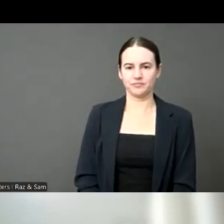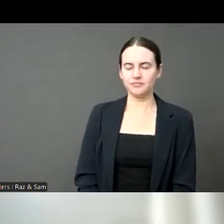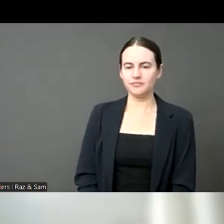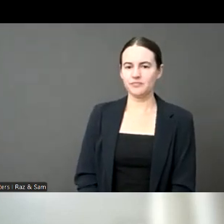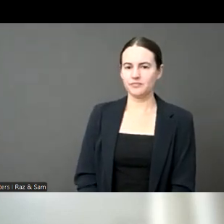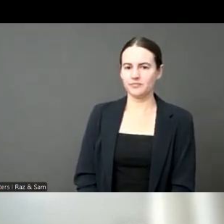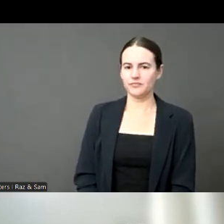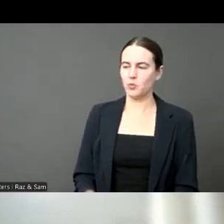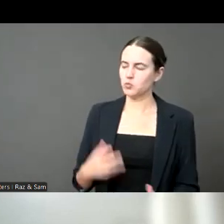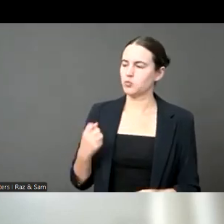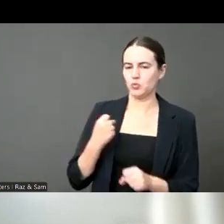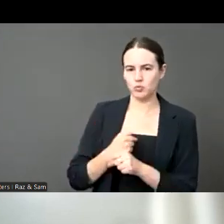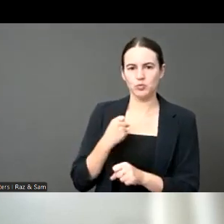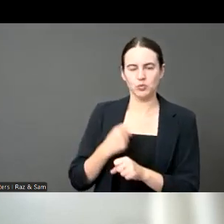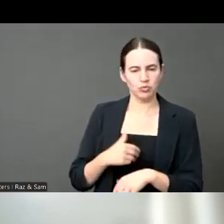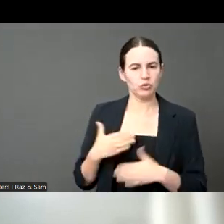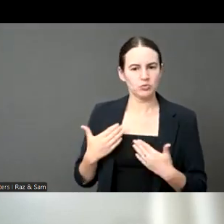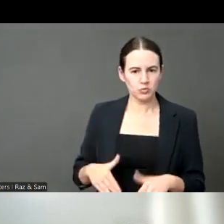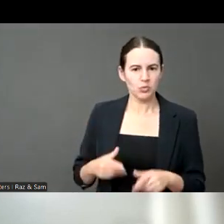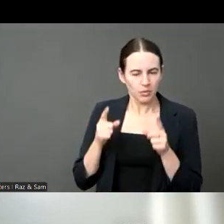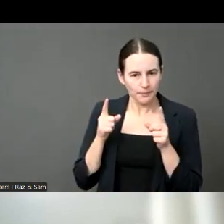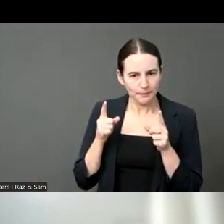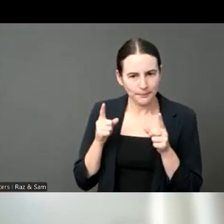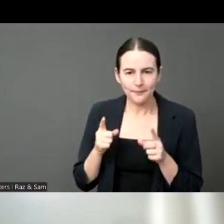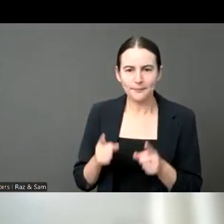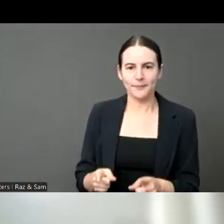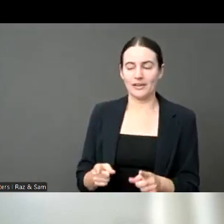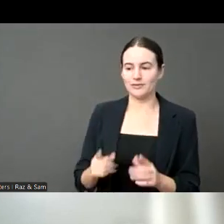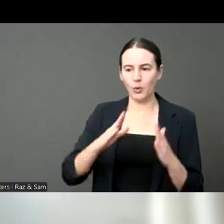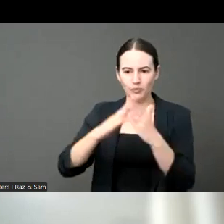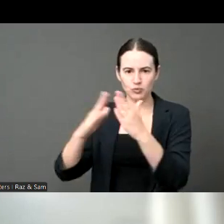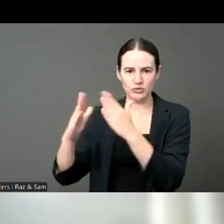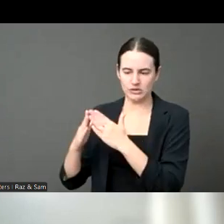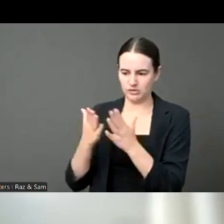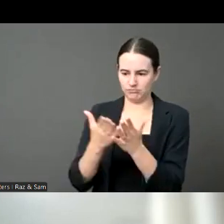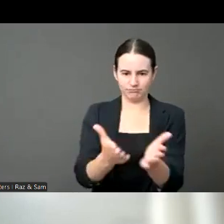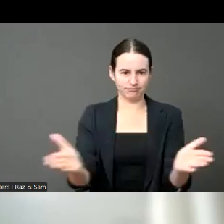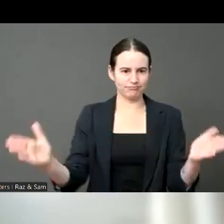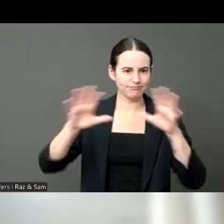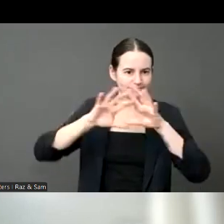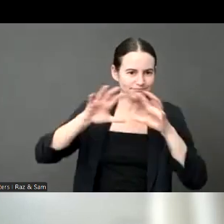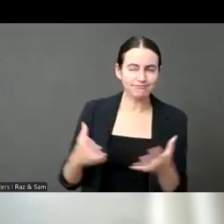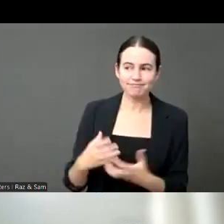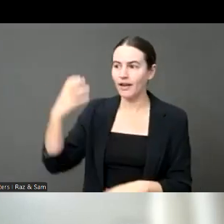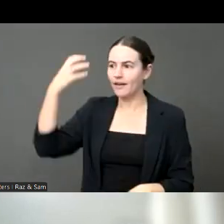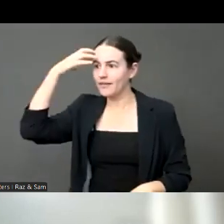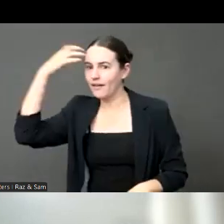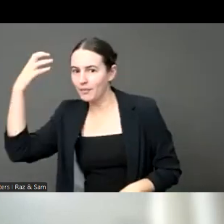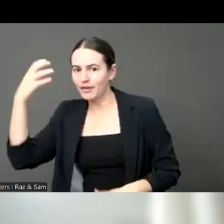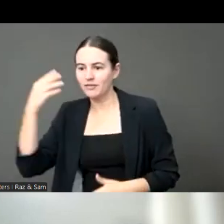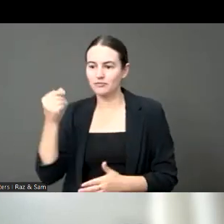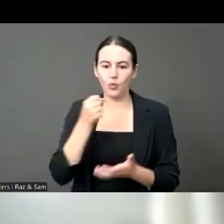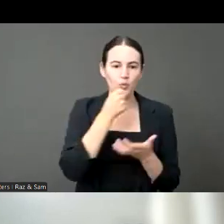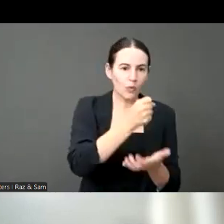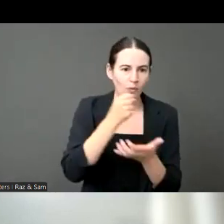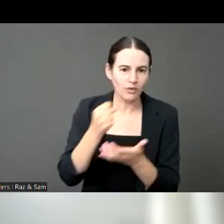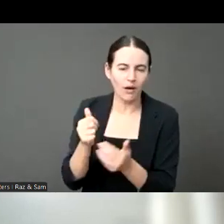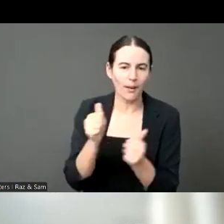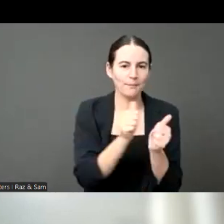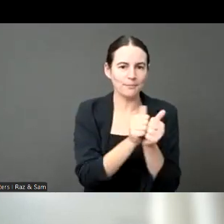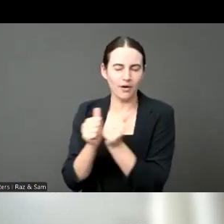mensagem. Eu acho que é um esforço que requer realmente o apoio da comunidade inteira,